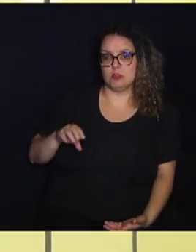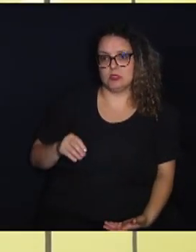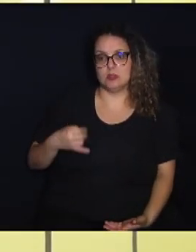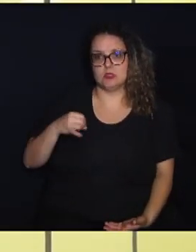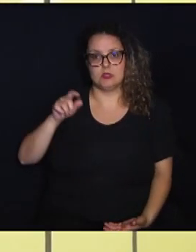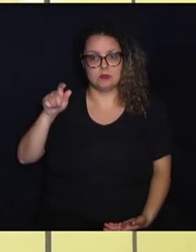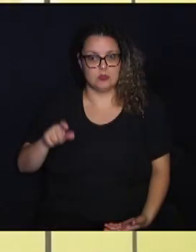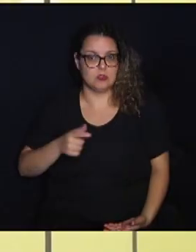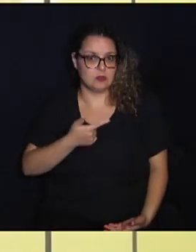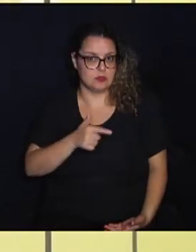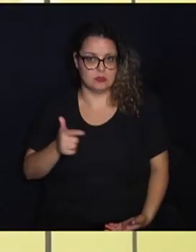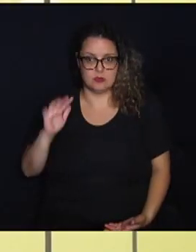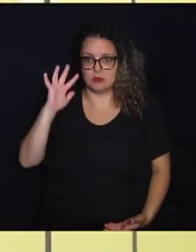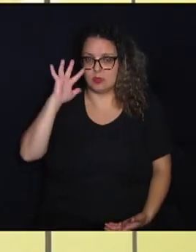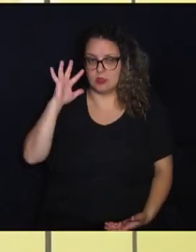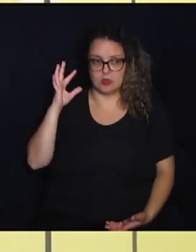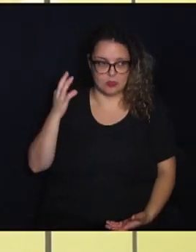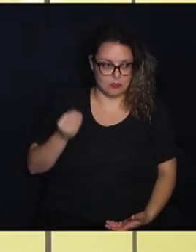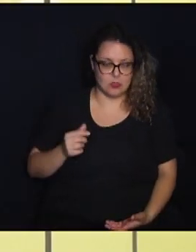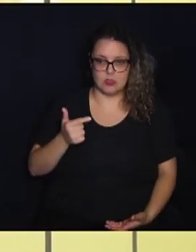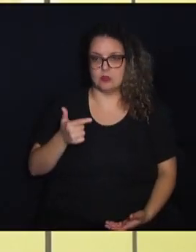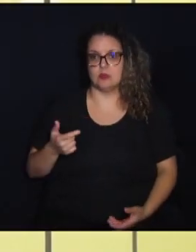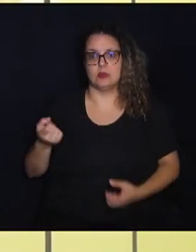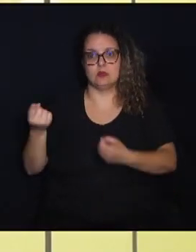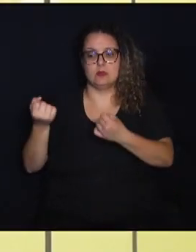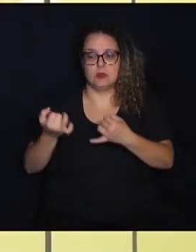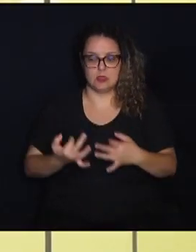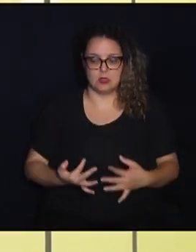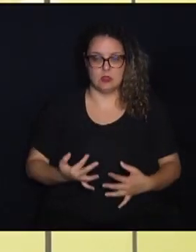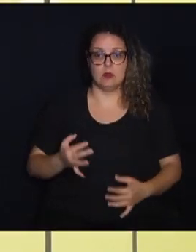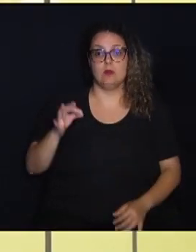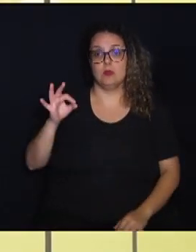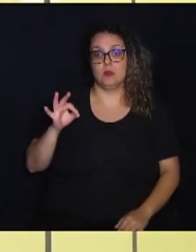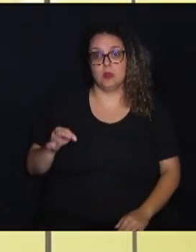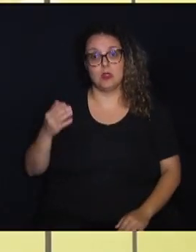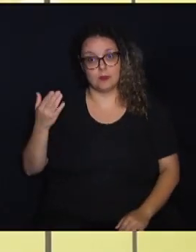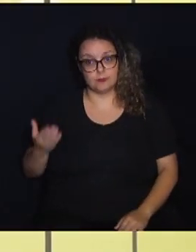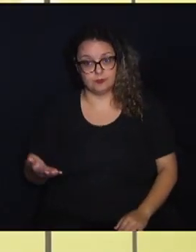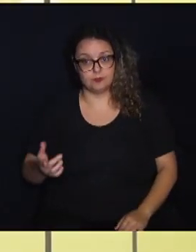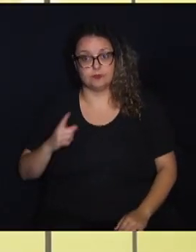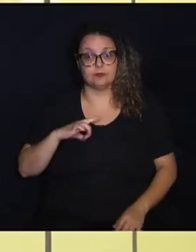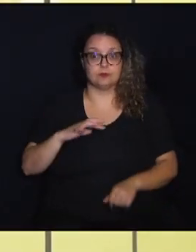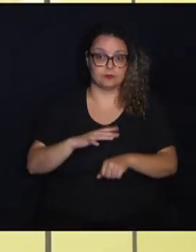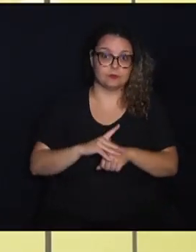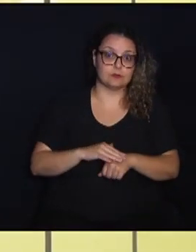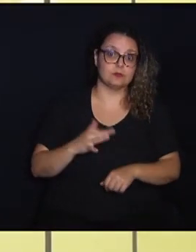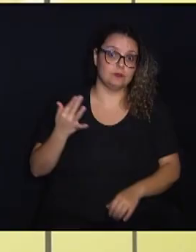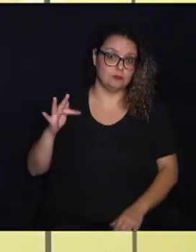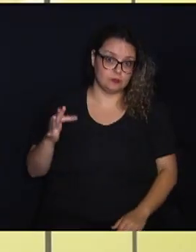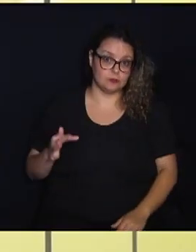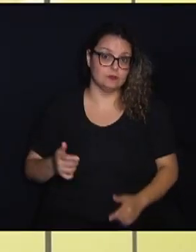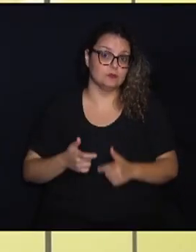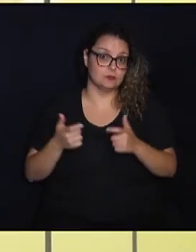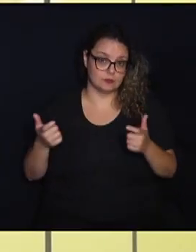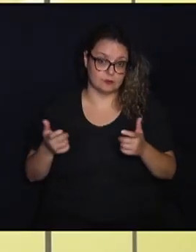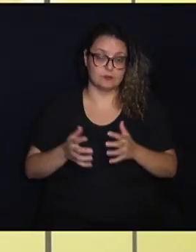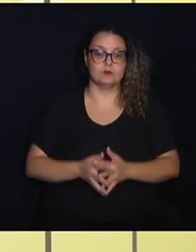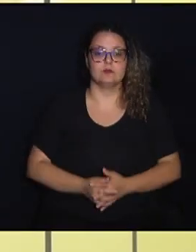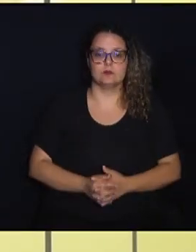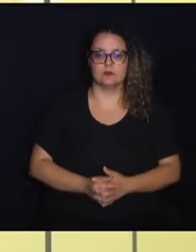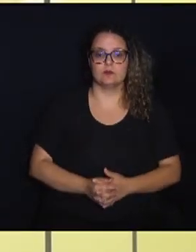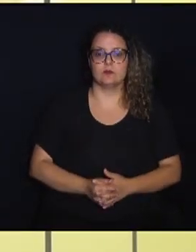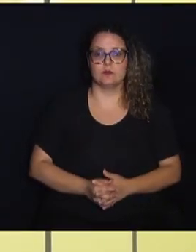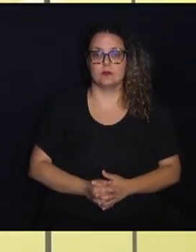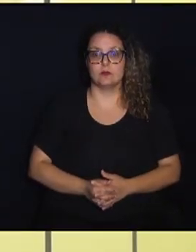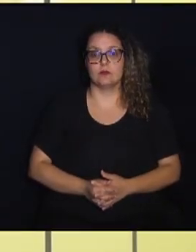tiver o conhecimento, não tiver a orientação, a probabilidade dela, por ter uma patologia, se machucar é muito alta. Então, ou